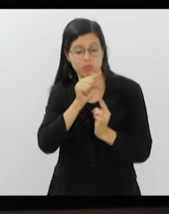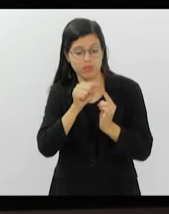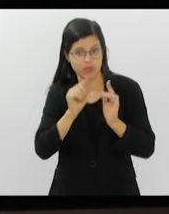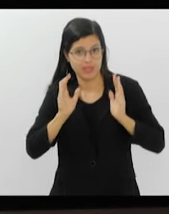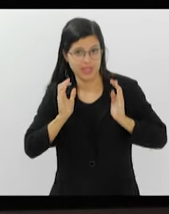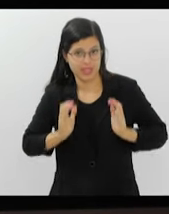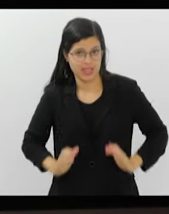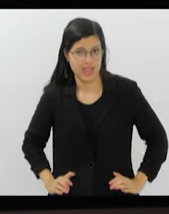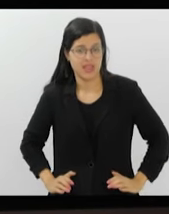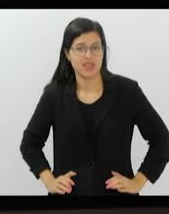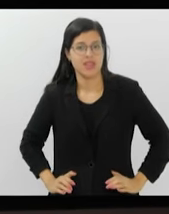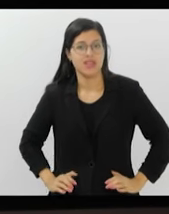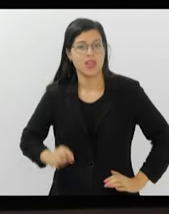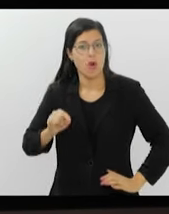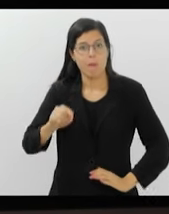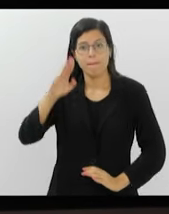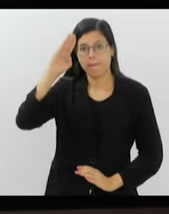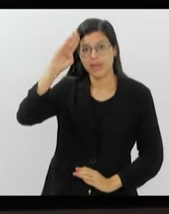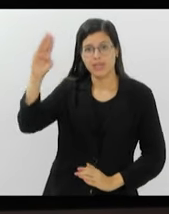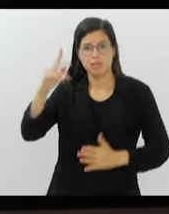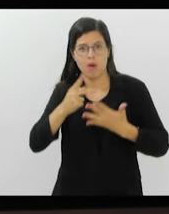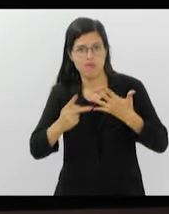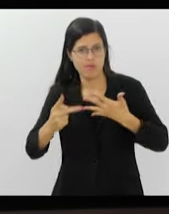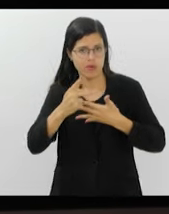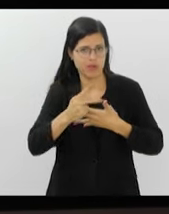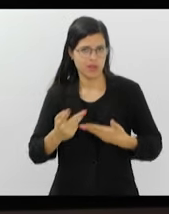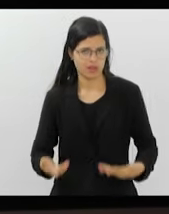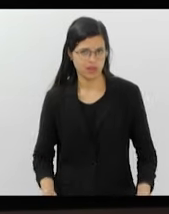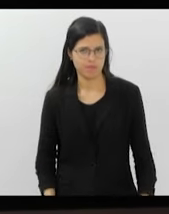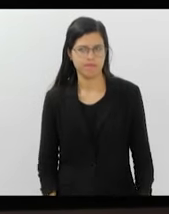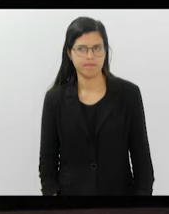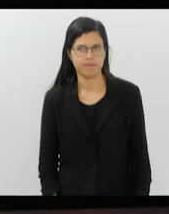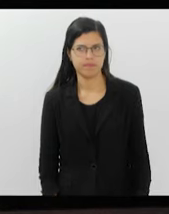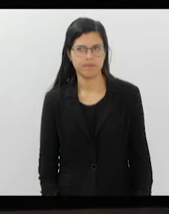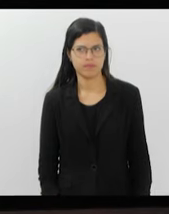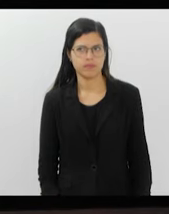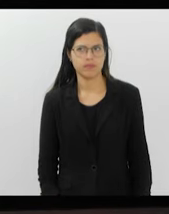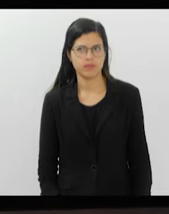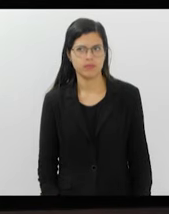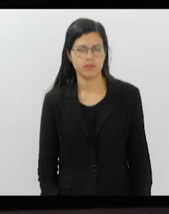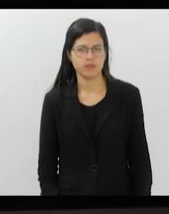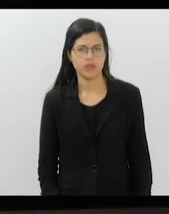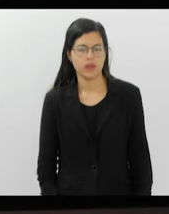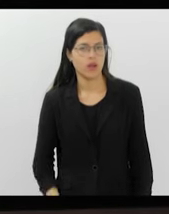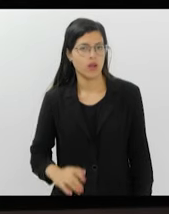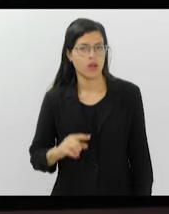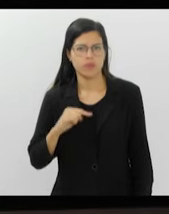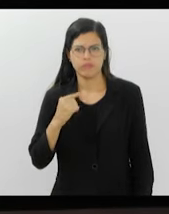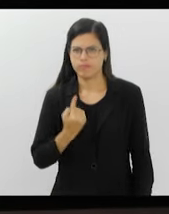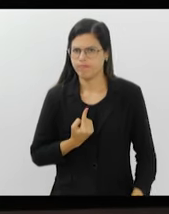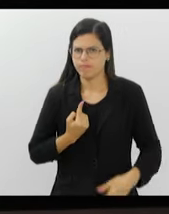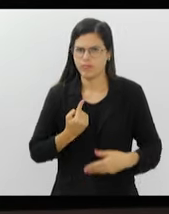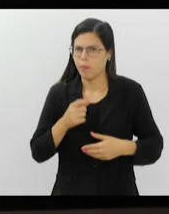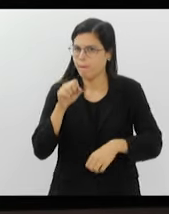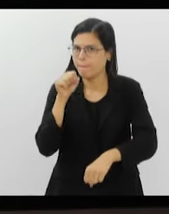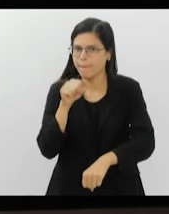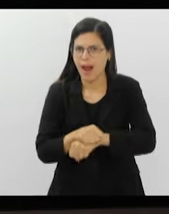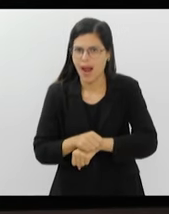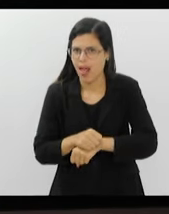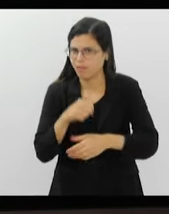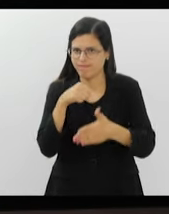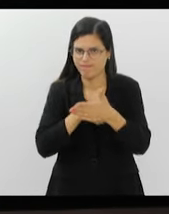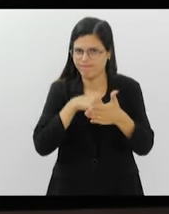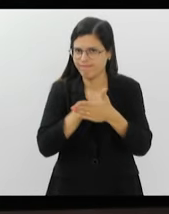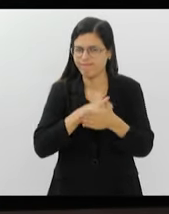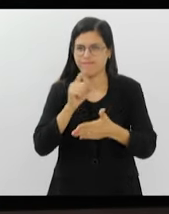a sério que o coloca em primeiro lugar não vamos descansar e eu digo isso como